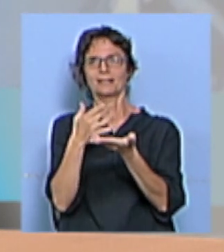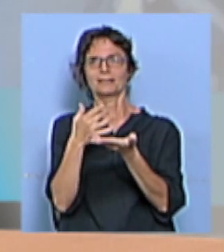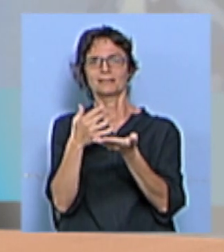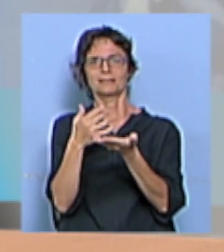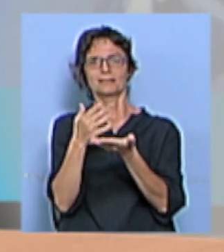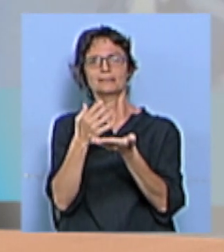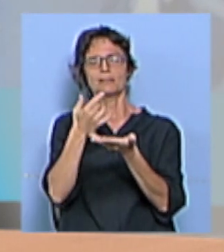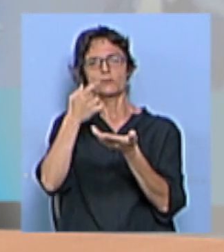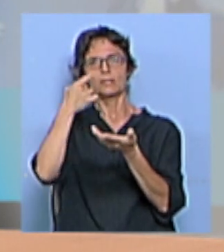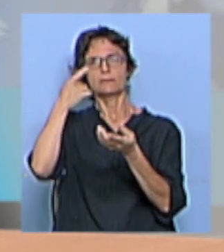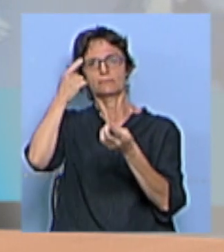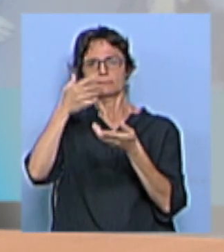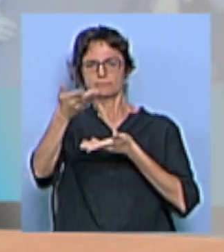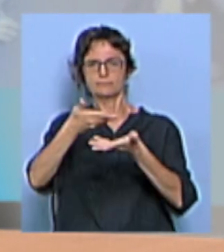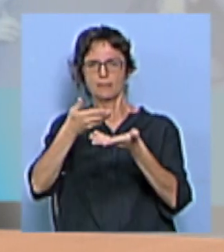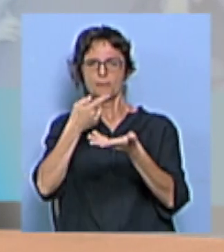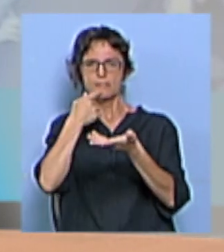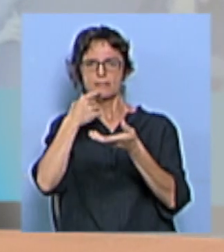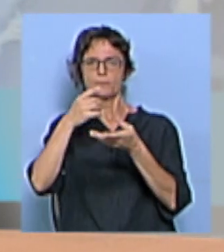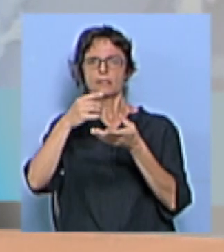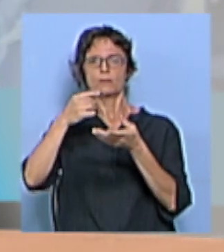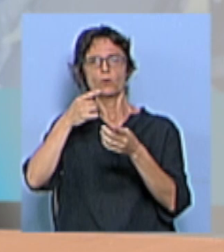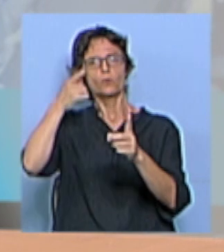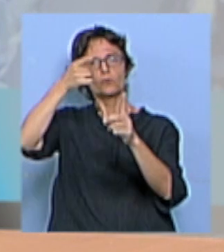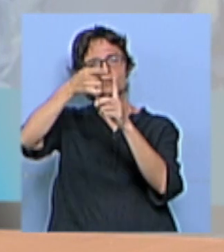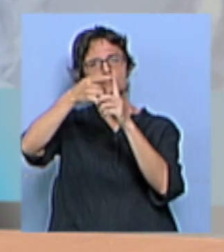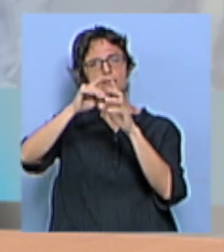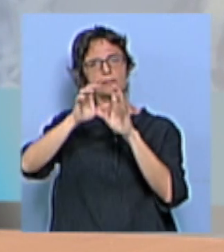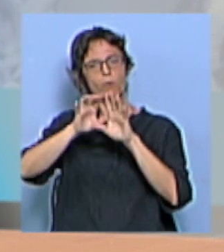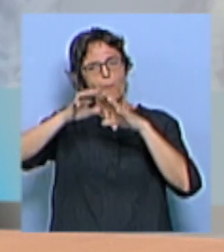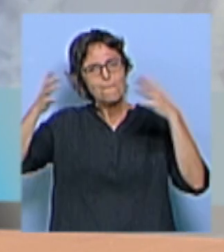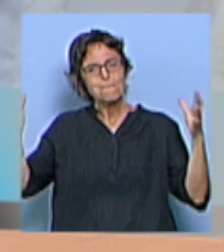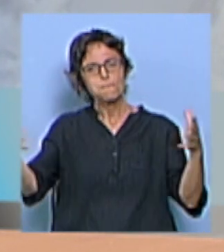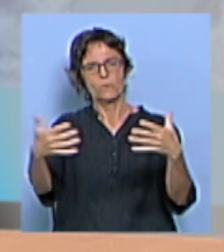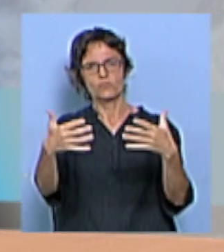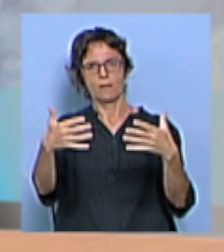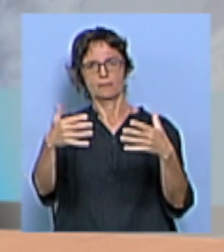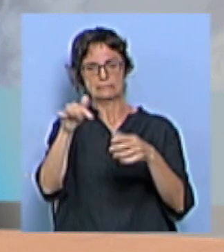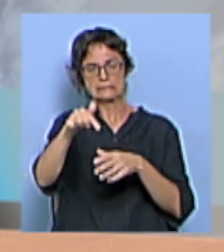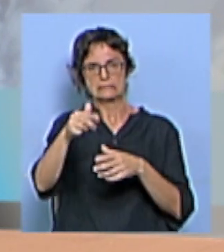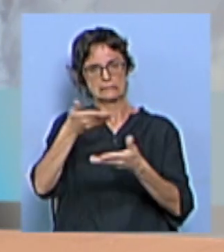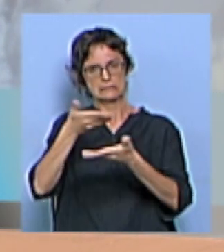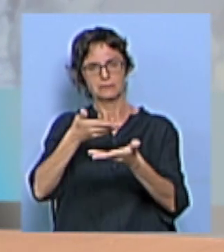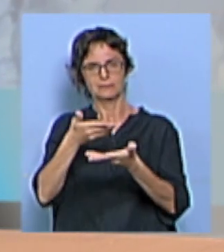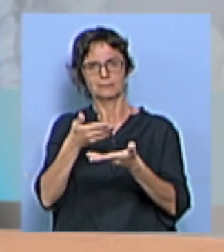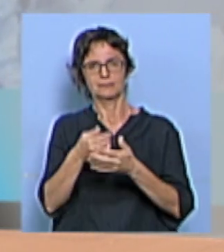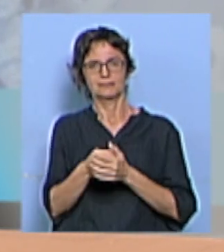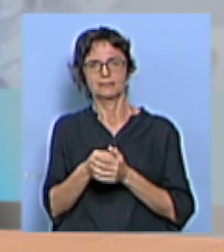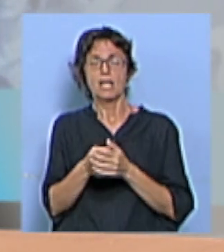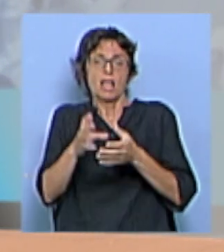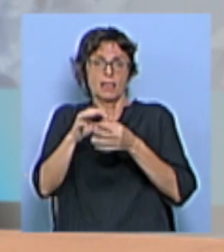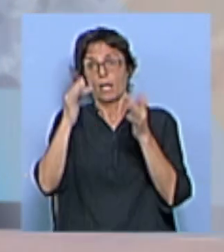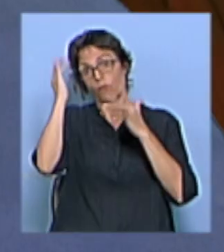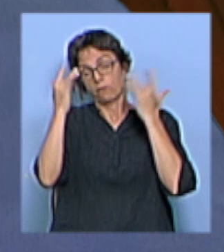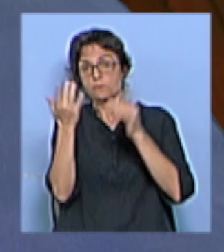vamos buscá-lo à ciência, nem à técnica, vamos mais talvez problematizá-lo e levantá-lo na questão com a filosofia,